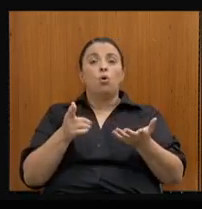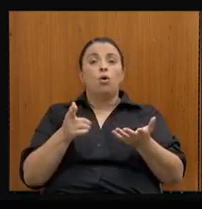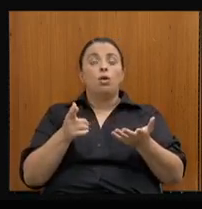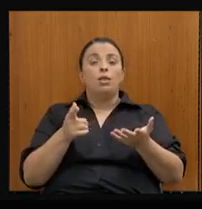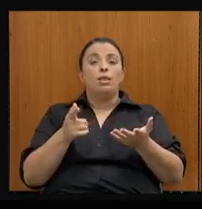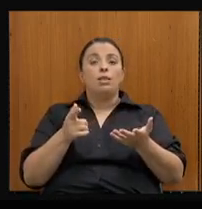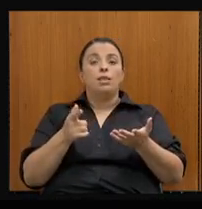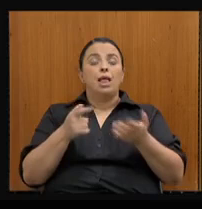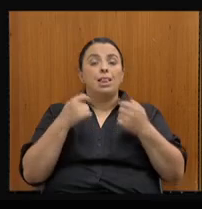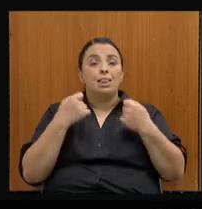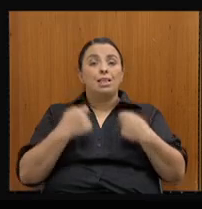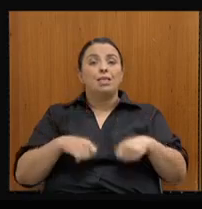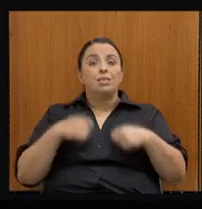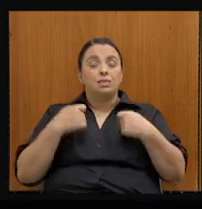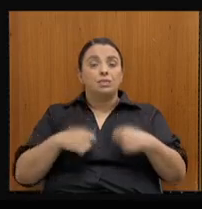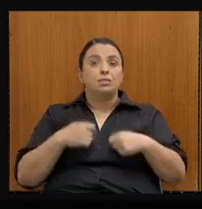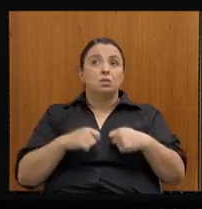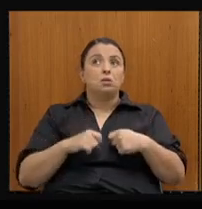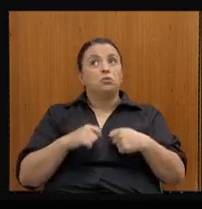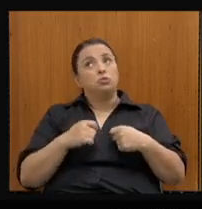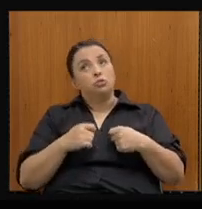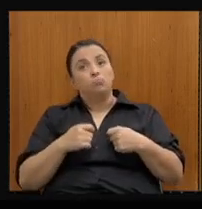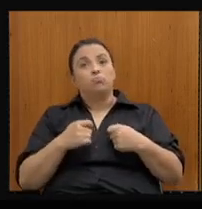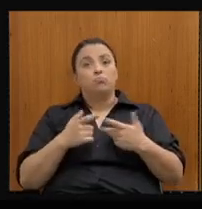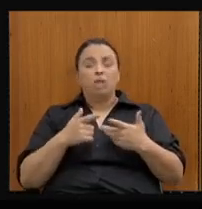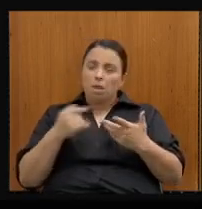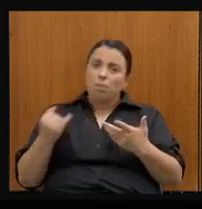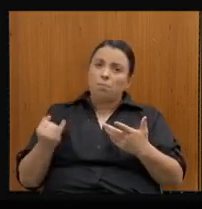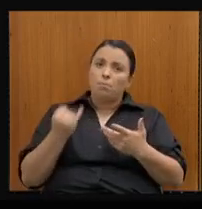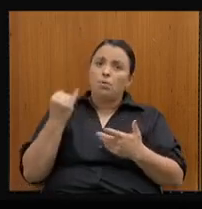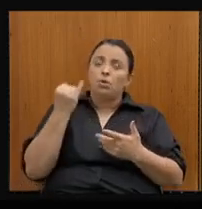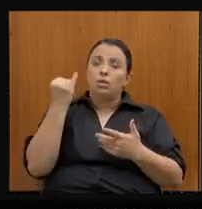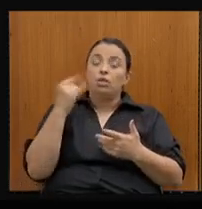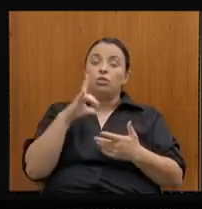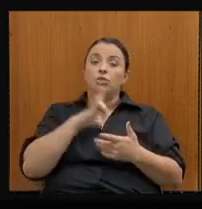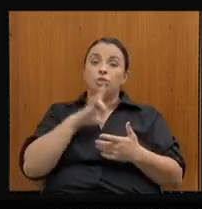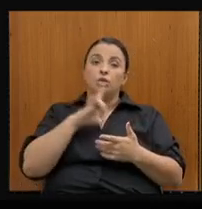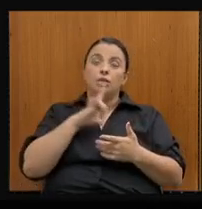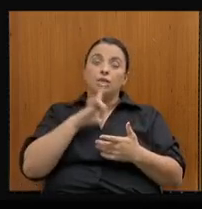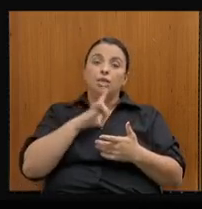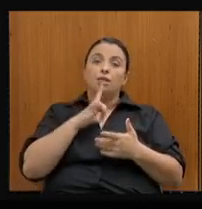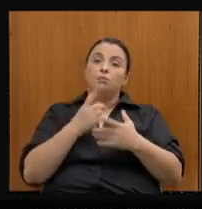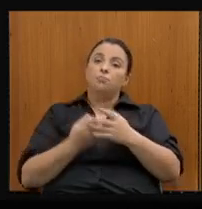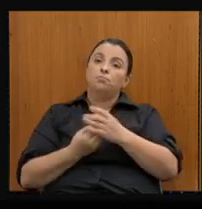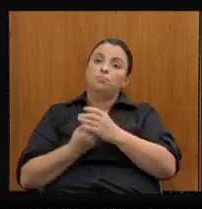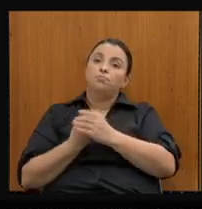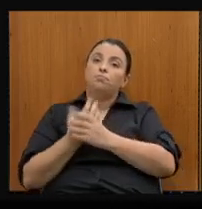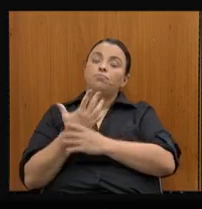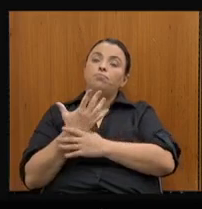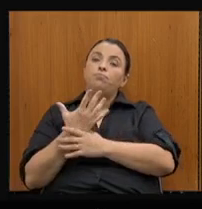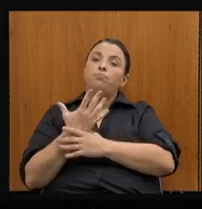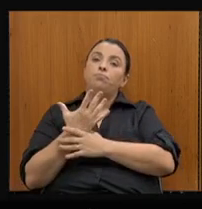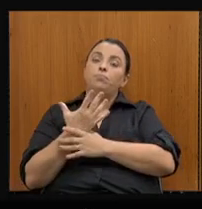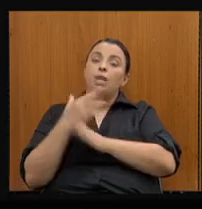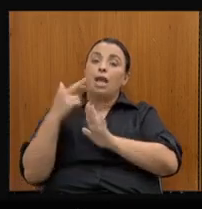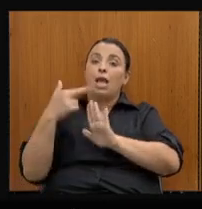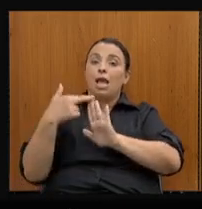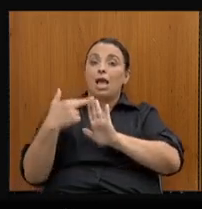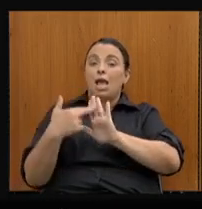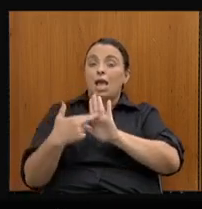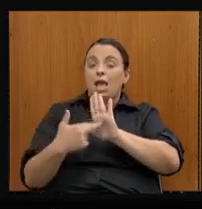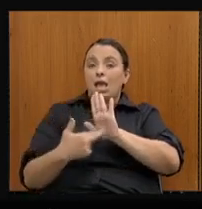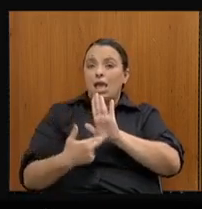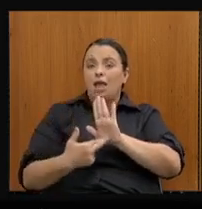a importância de que sejam criadas regulamentações